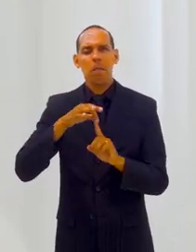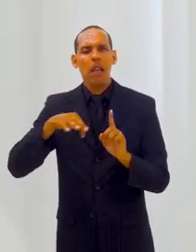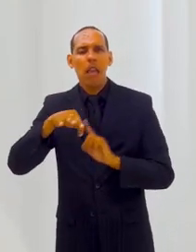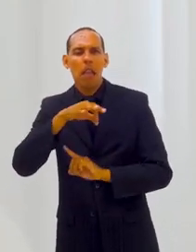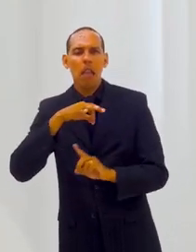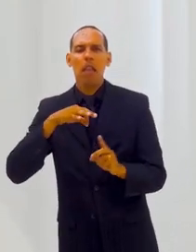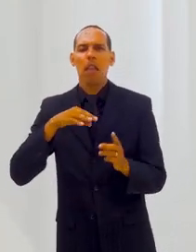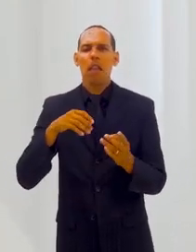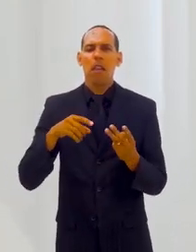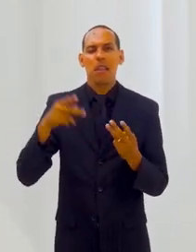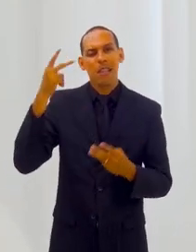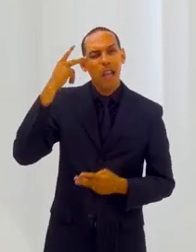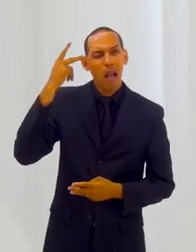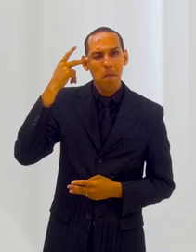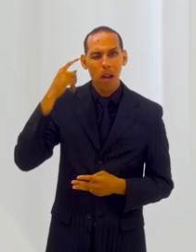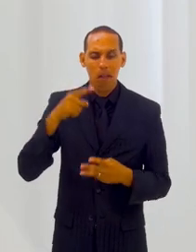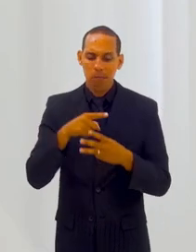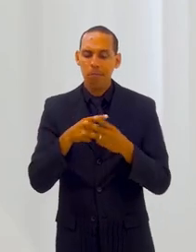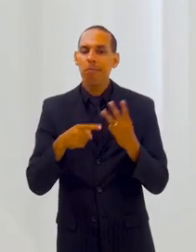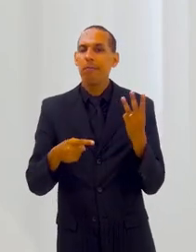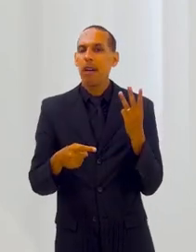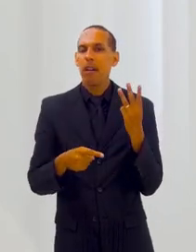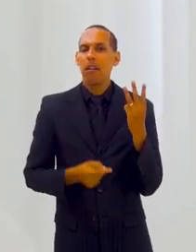Santo e São Paulo,